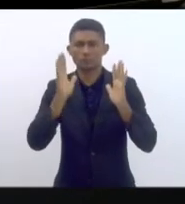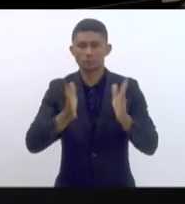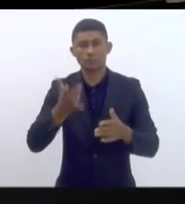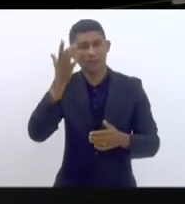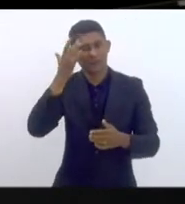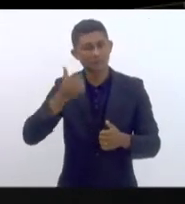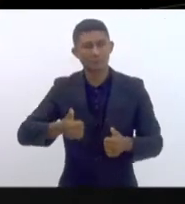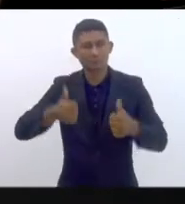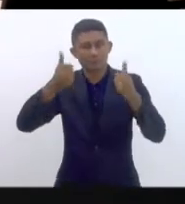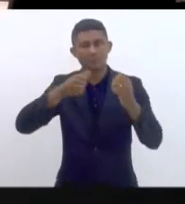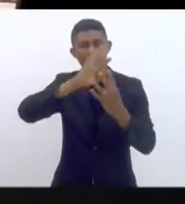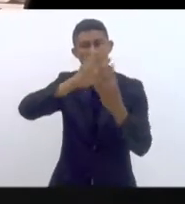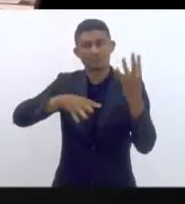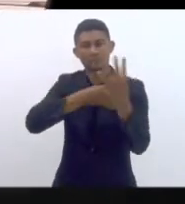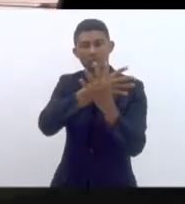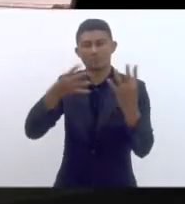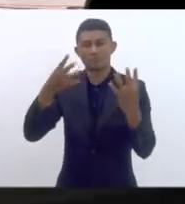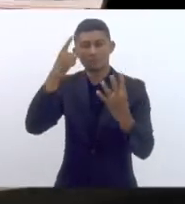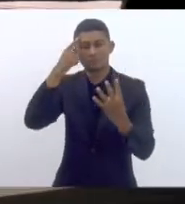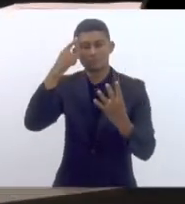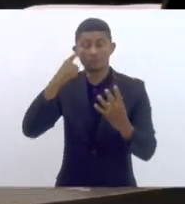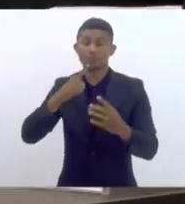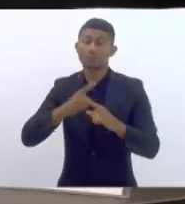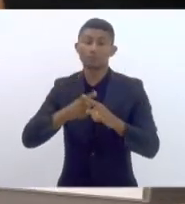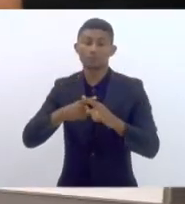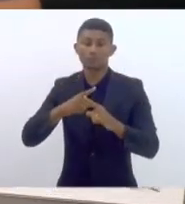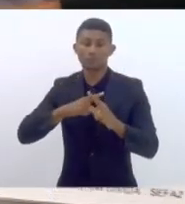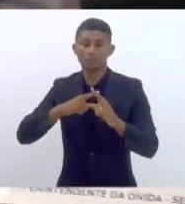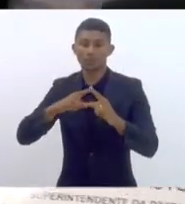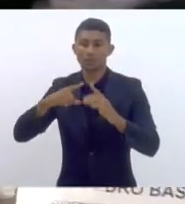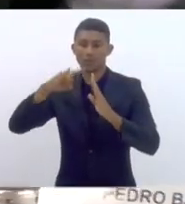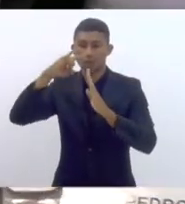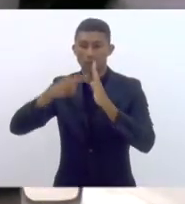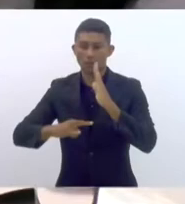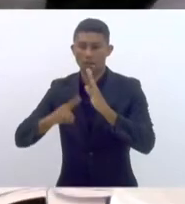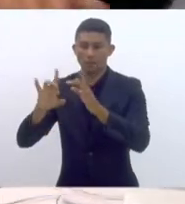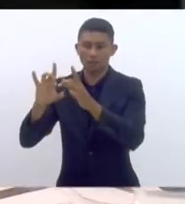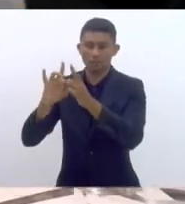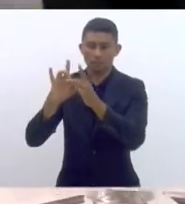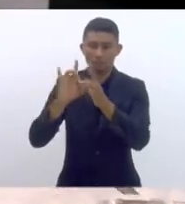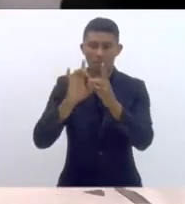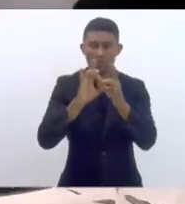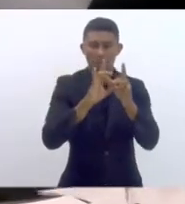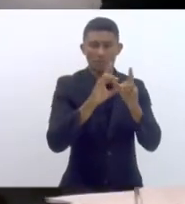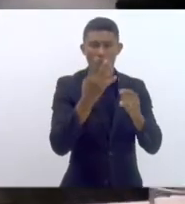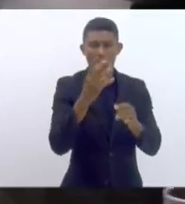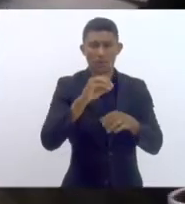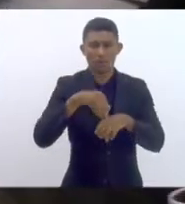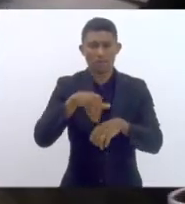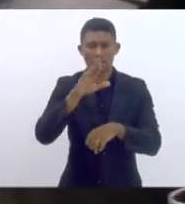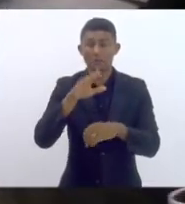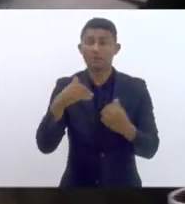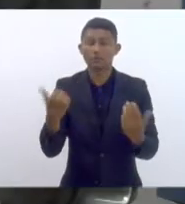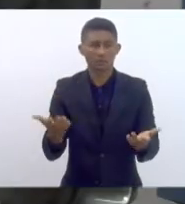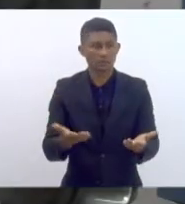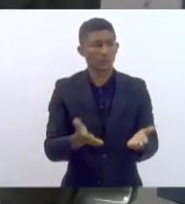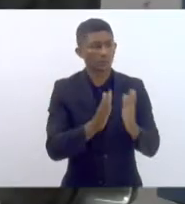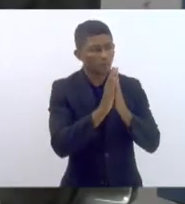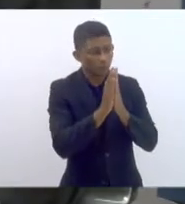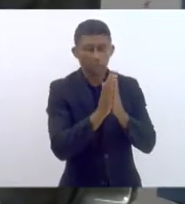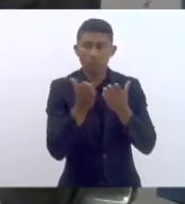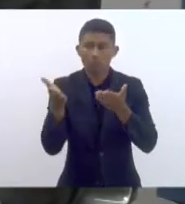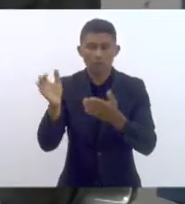porque são aproximadamente quase 40 contratos dentro das honradas. Faz o ofício para a Fazenda, solicitando qual é